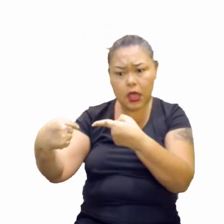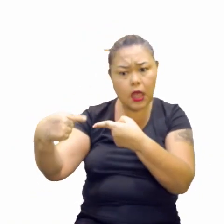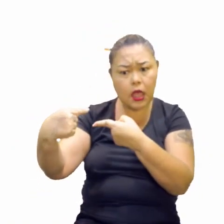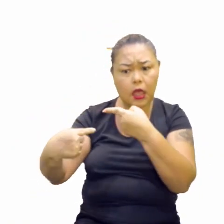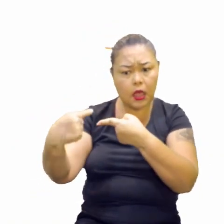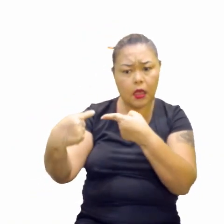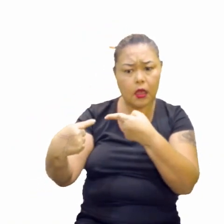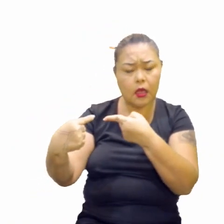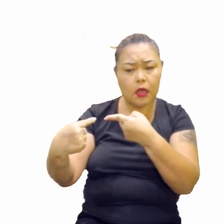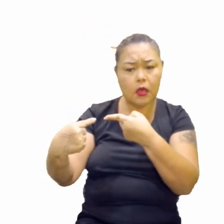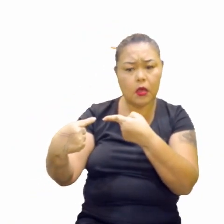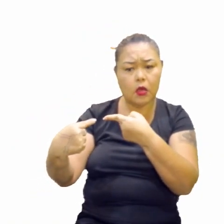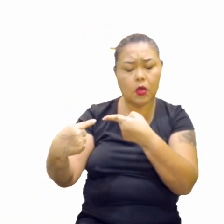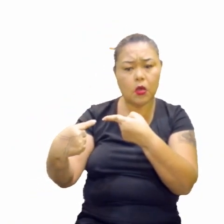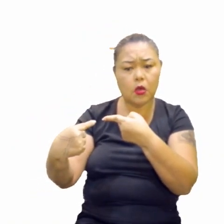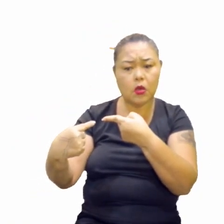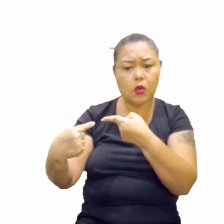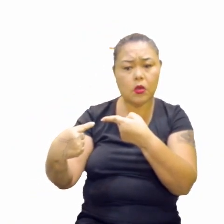Quantos